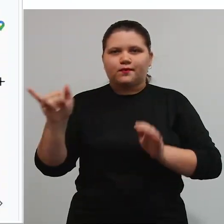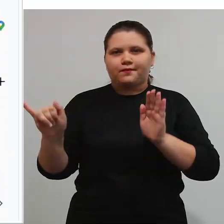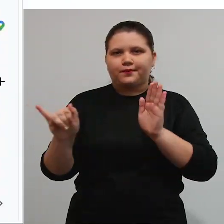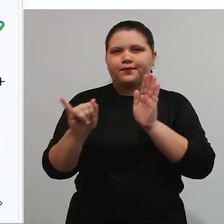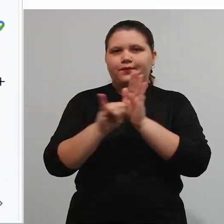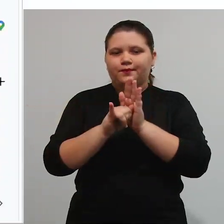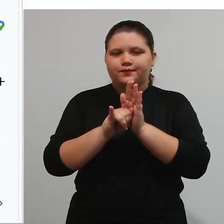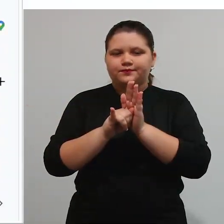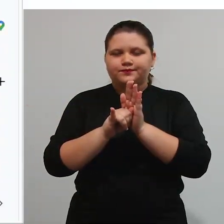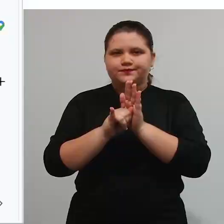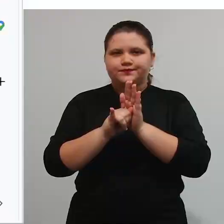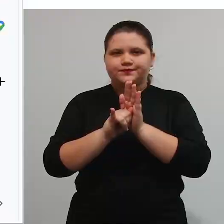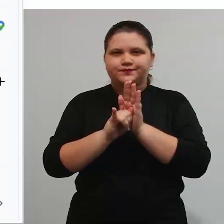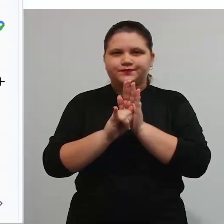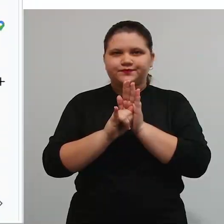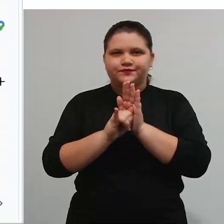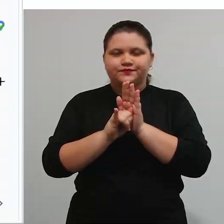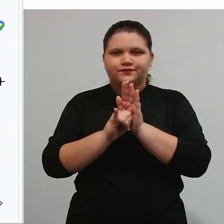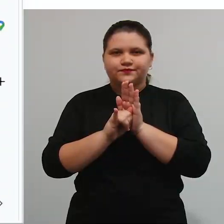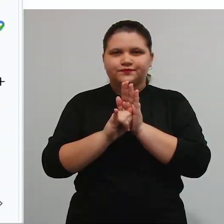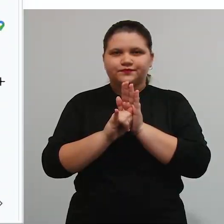identidade,